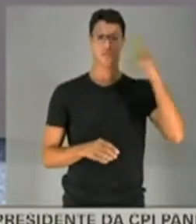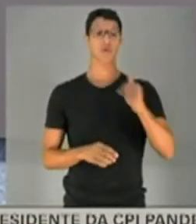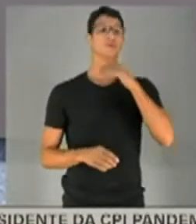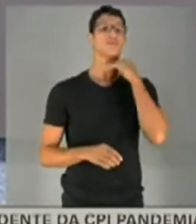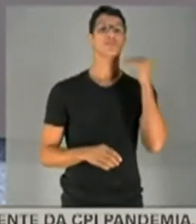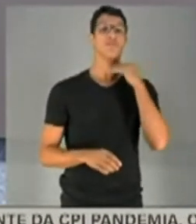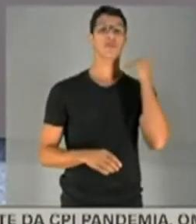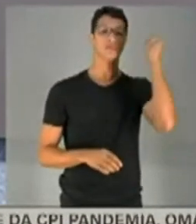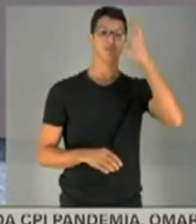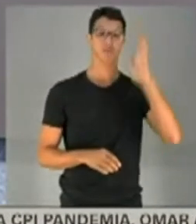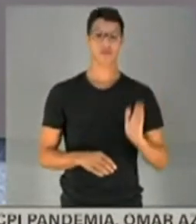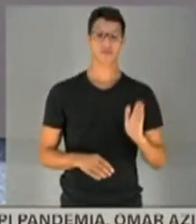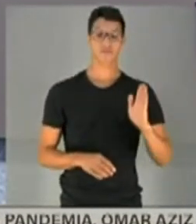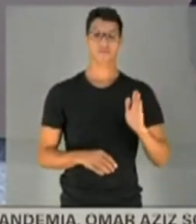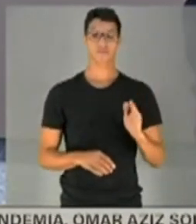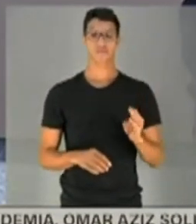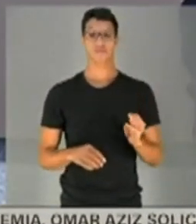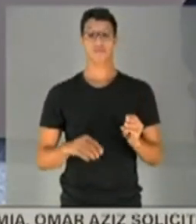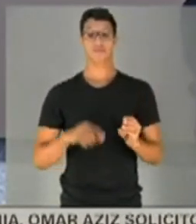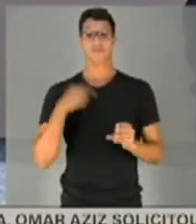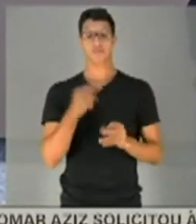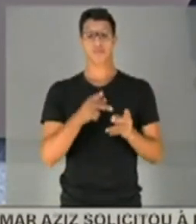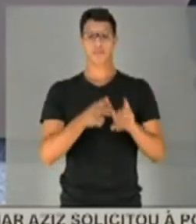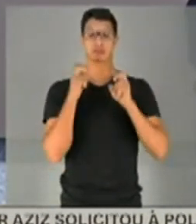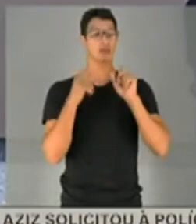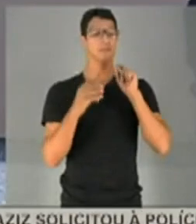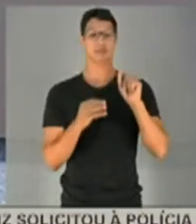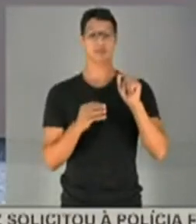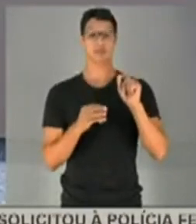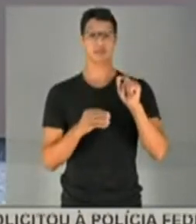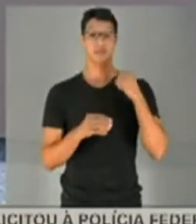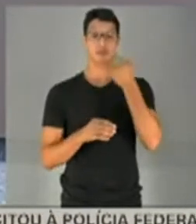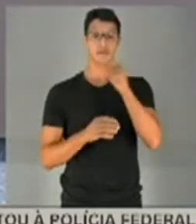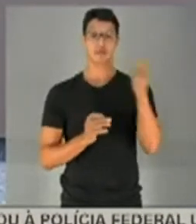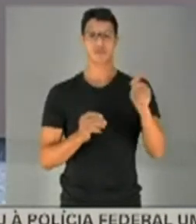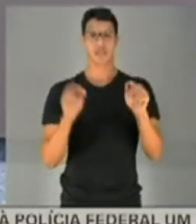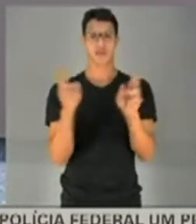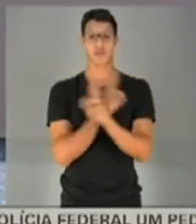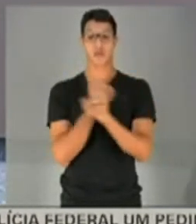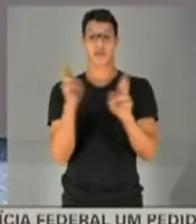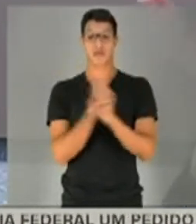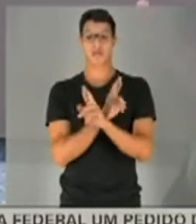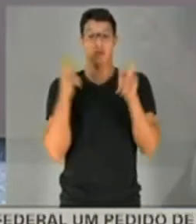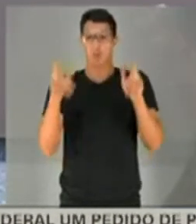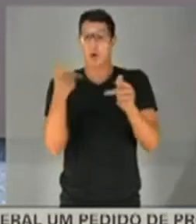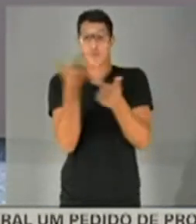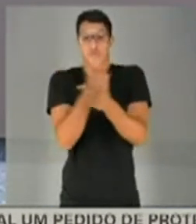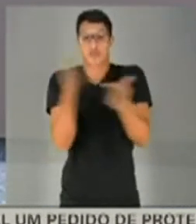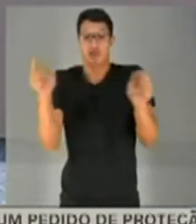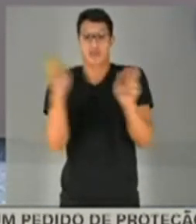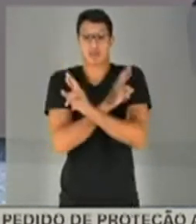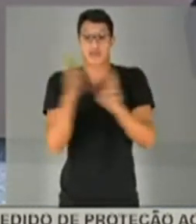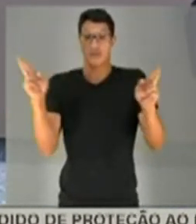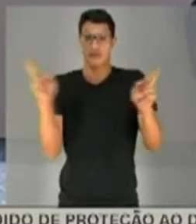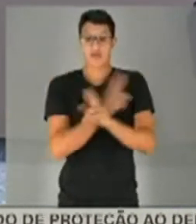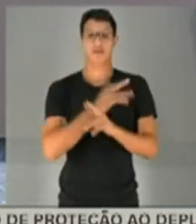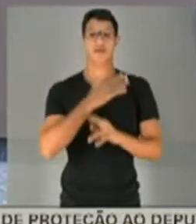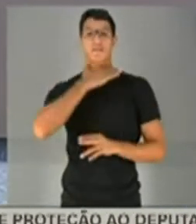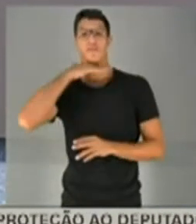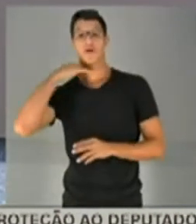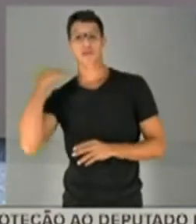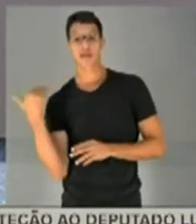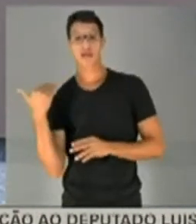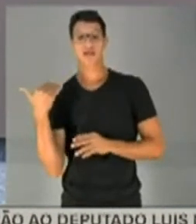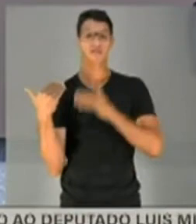mortes no Brasil. E notem, senhores e senhoras senadores, que não tem nenhuma relação, como não deveria ter, entre